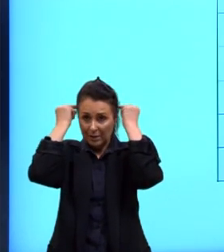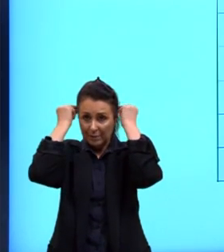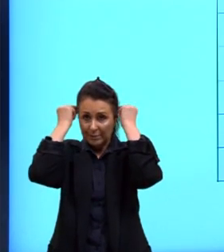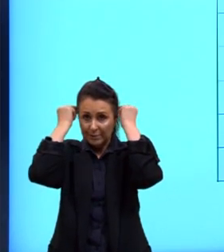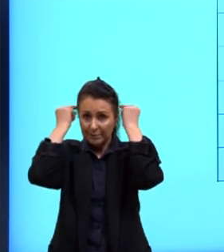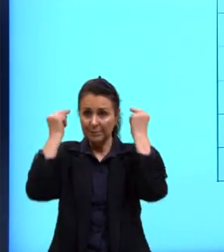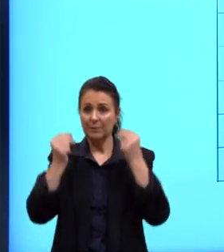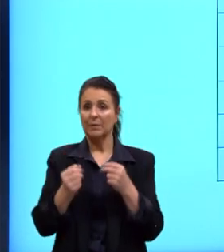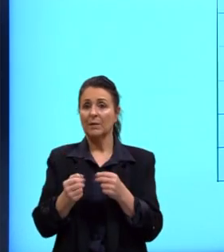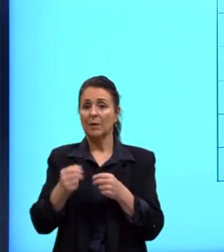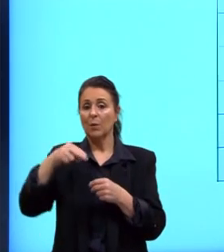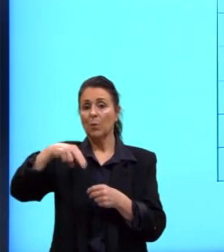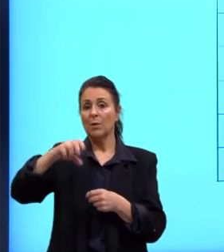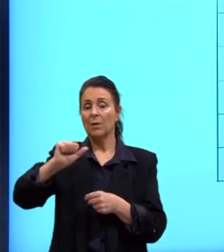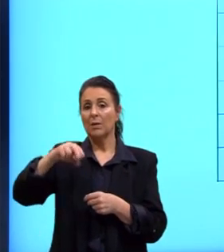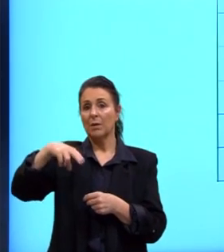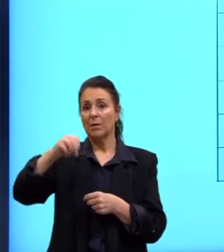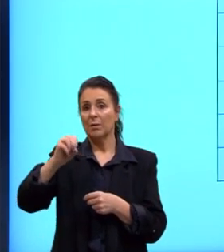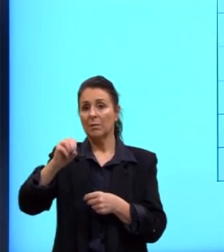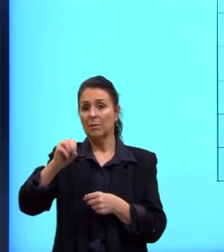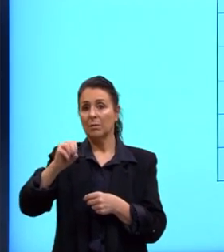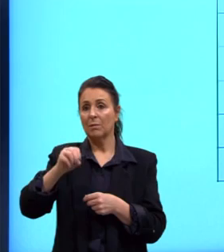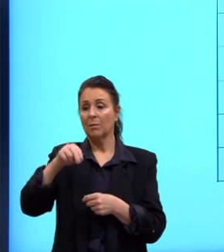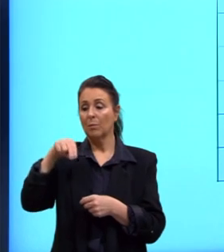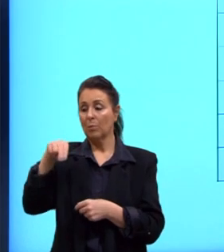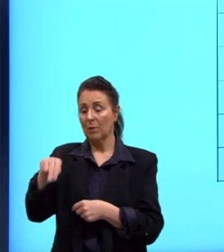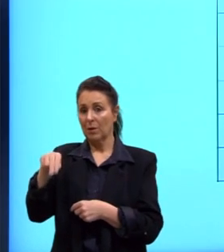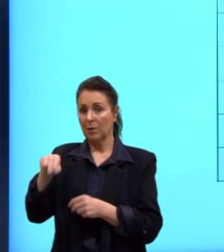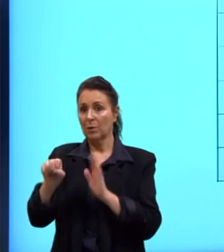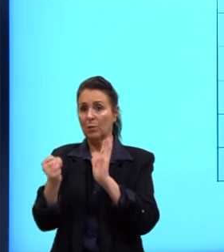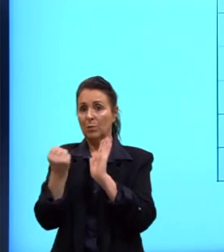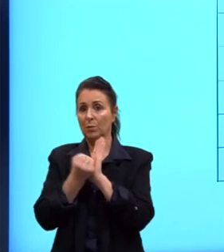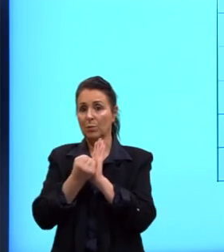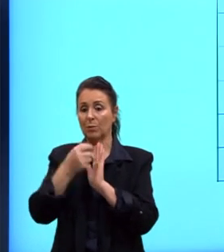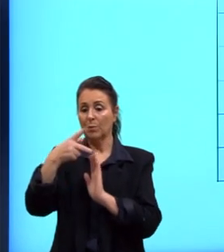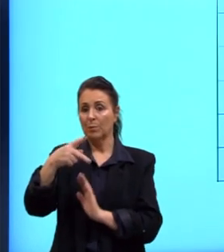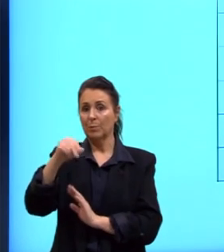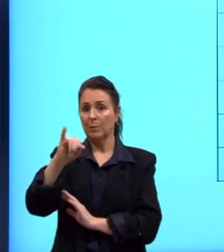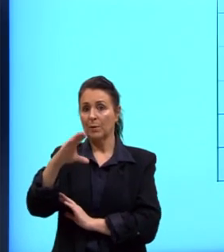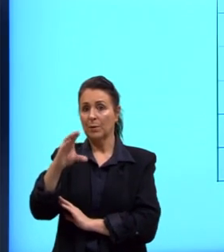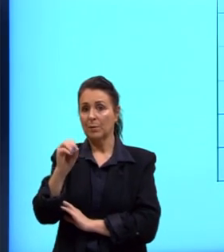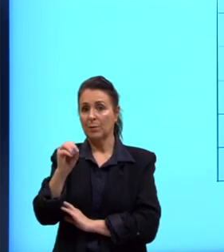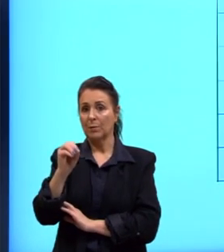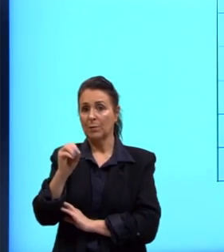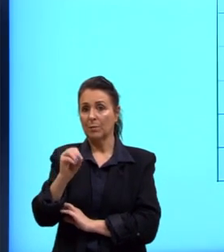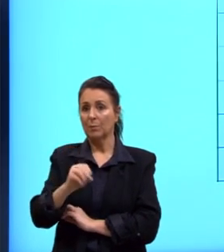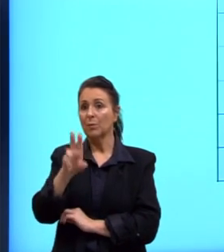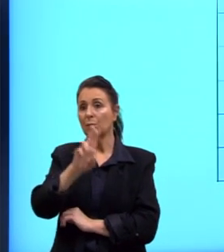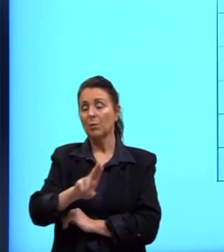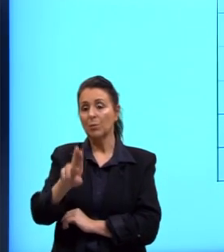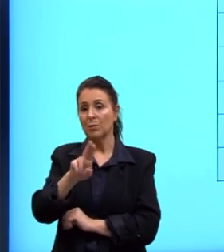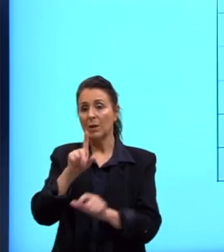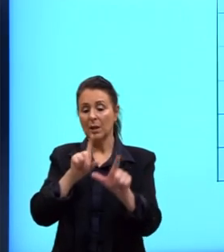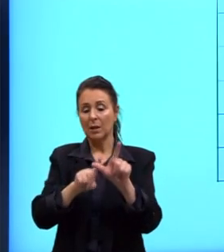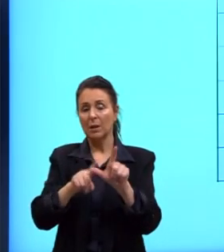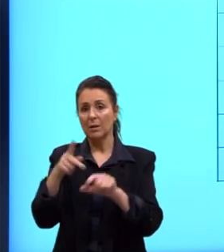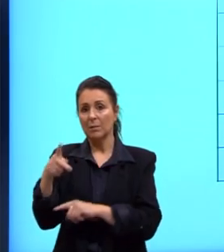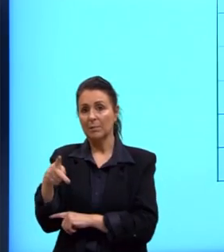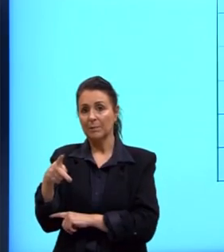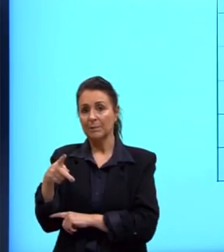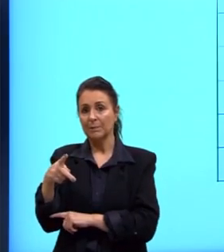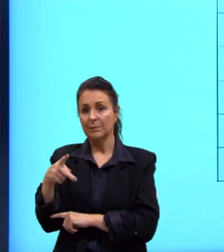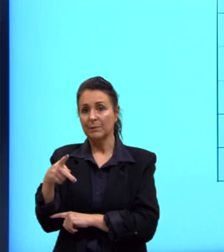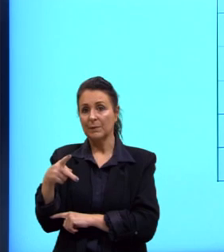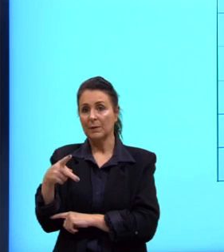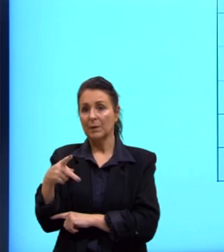é o nome dela o nano é um ele não é normal e o pico um p aqui a gente tem né